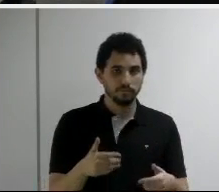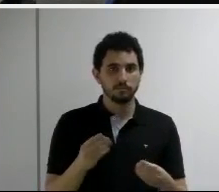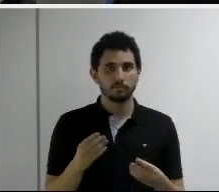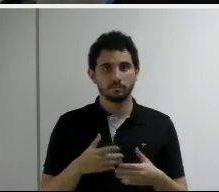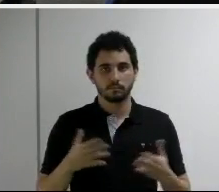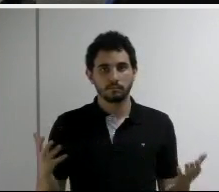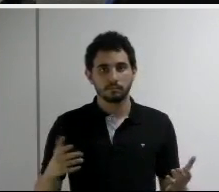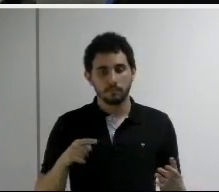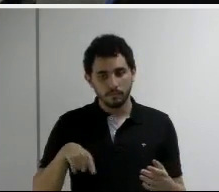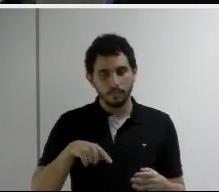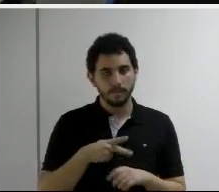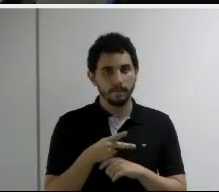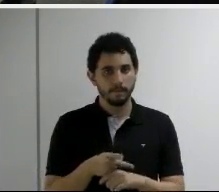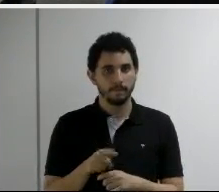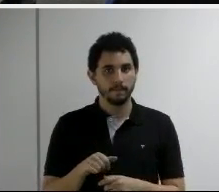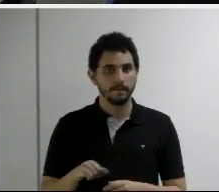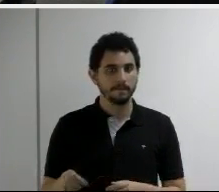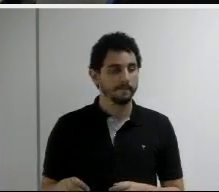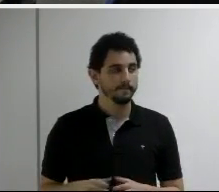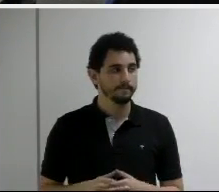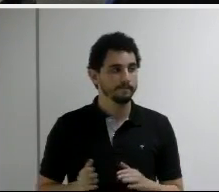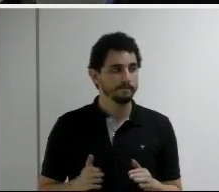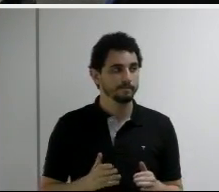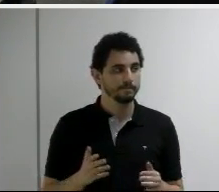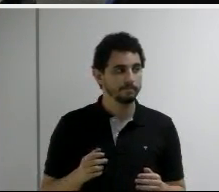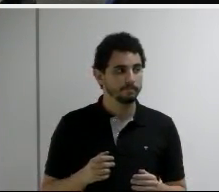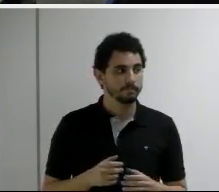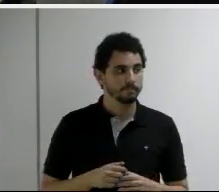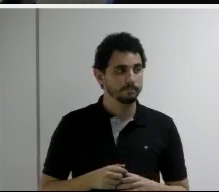acho que o que se busca é isso. Agora,